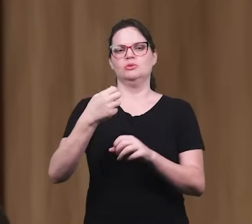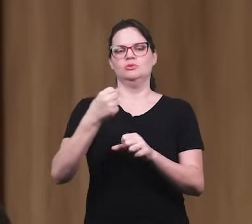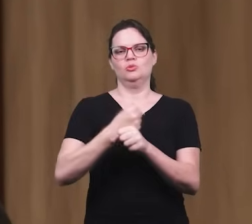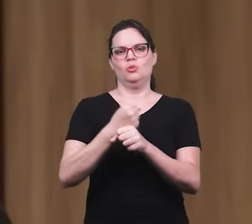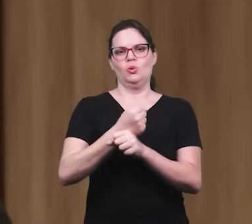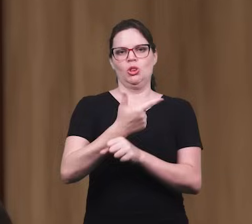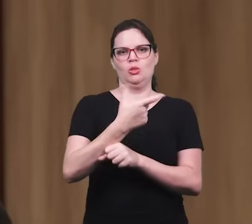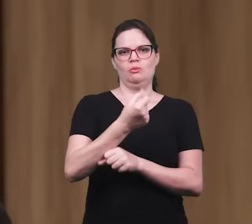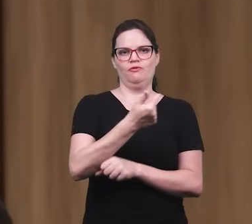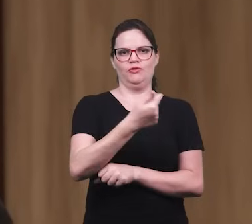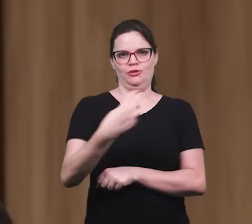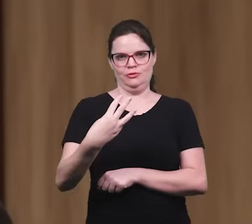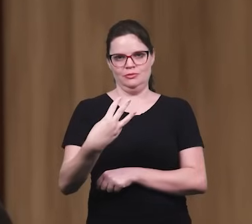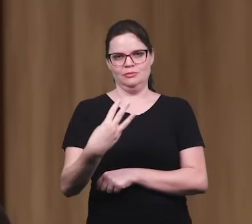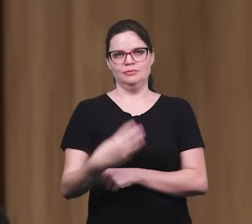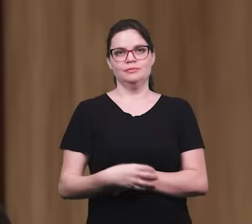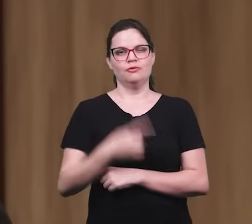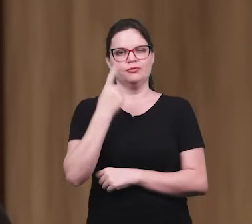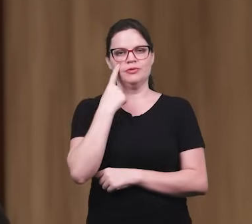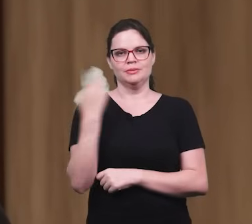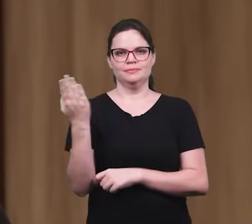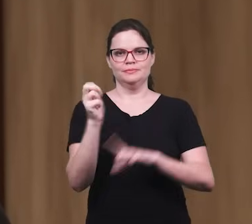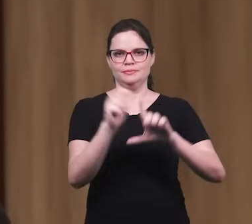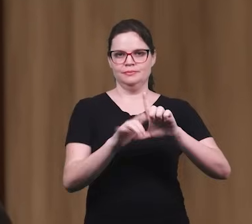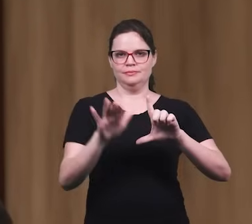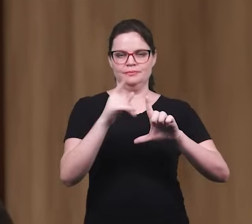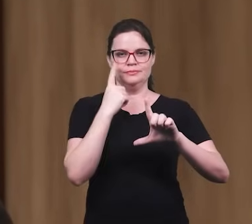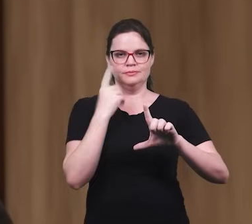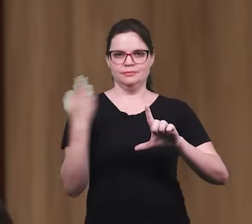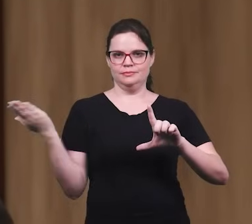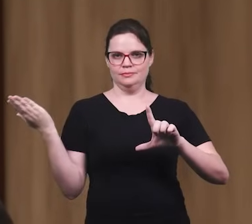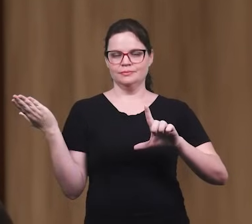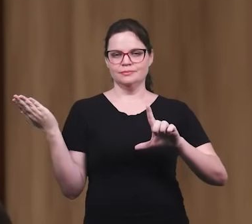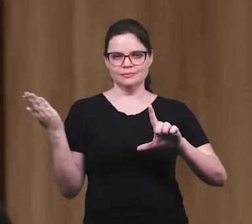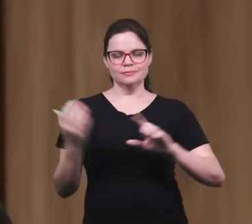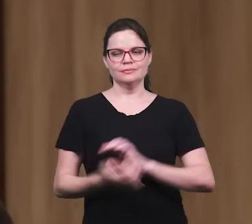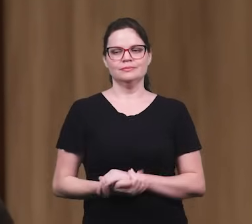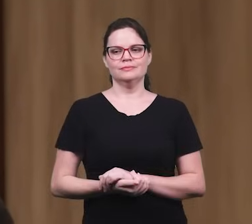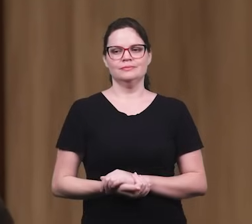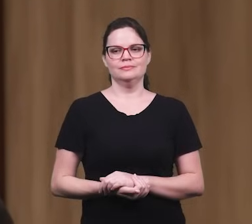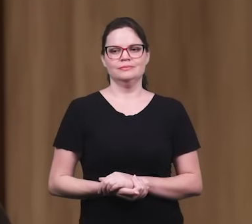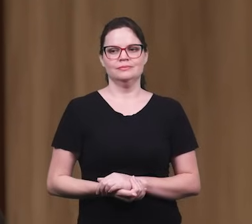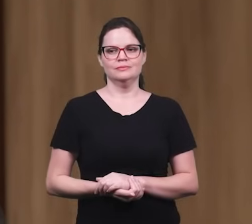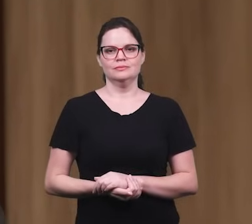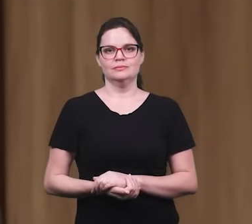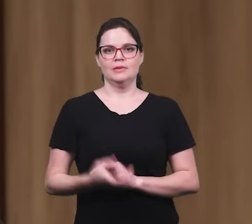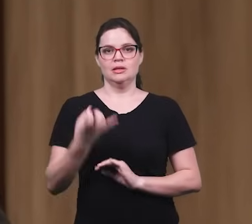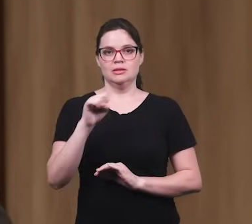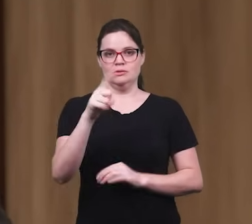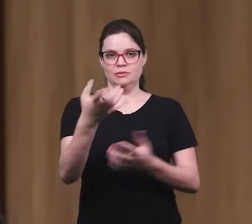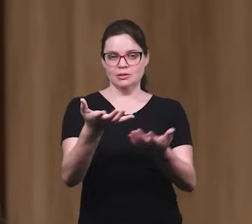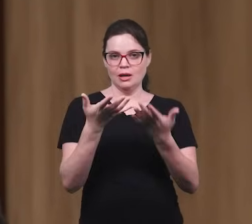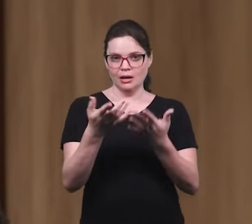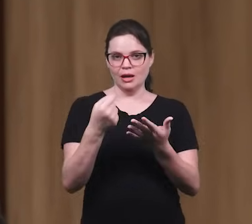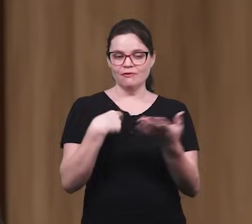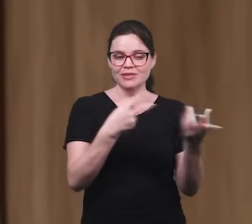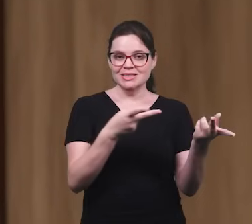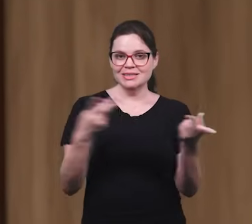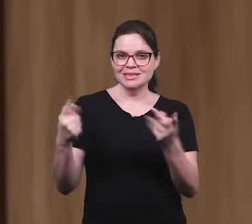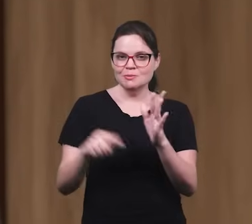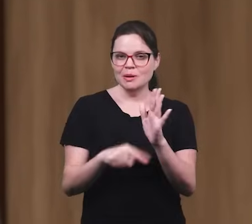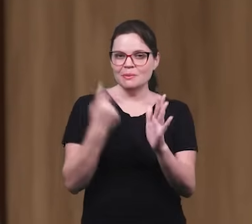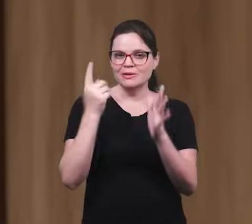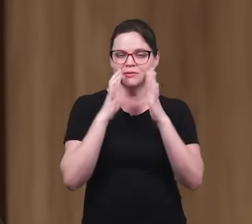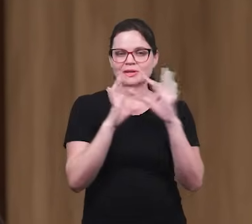2023, e neste momento há um QR Code que está sendo projetado na tela. Caso você que é um visitante,